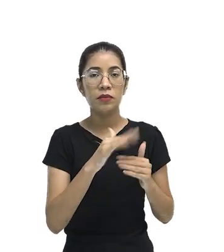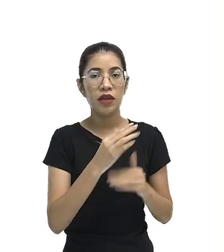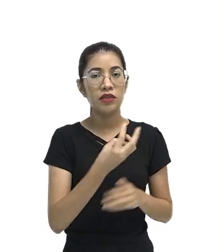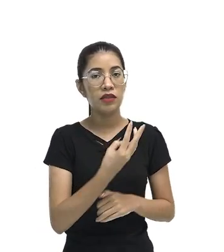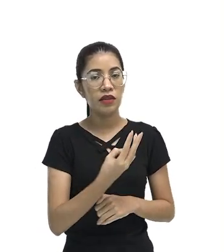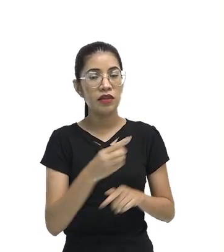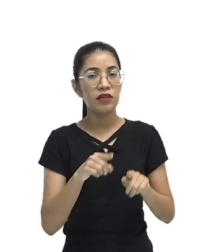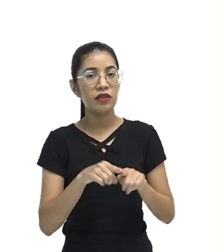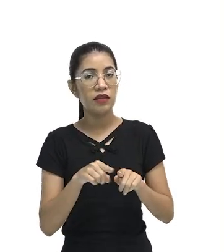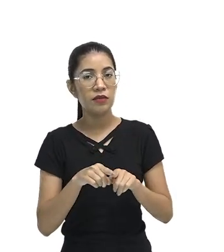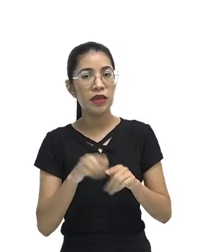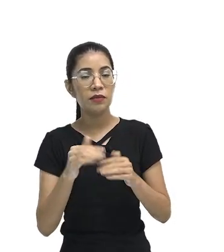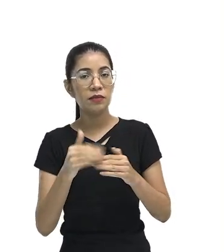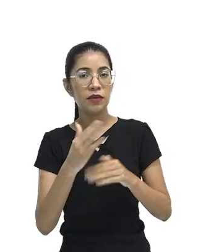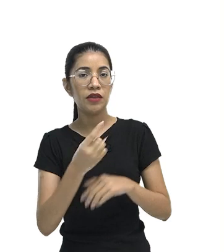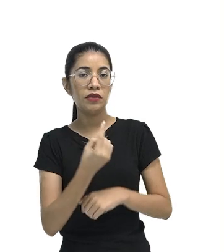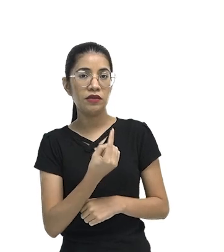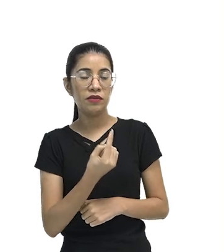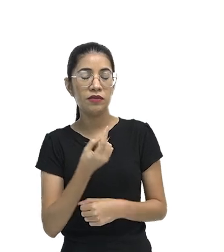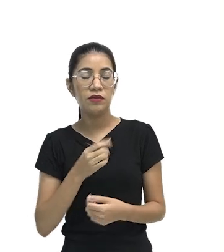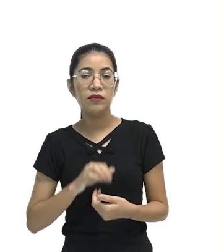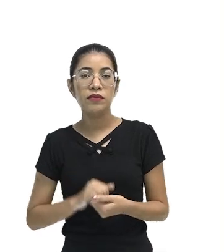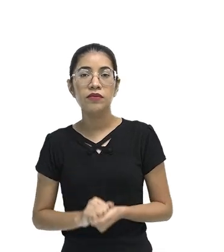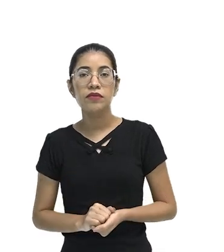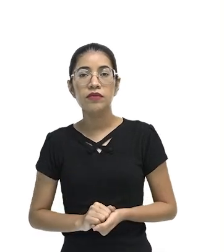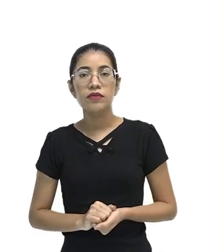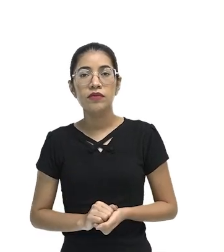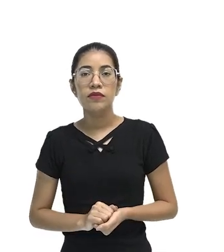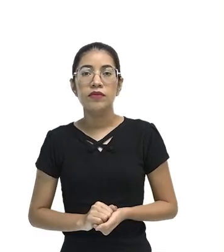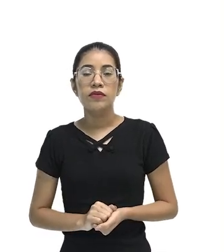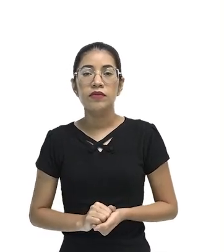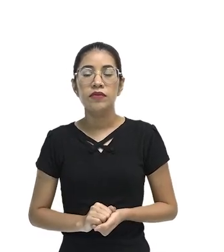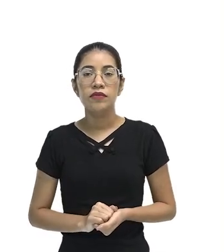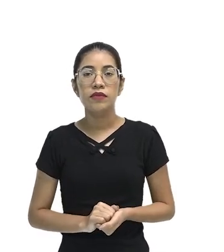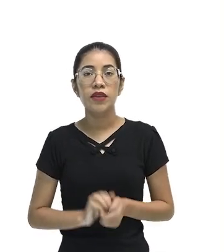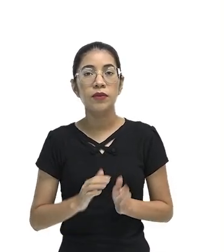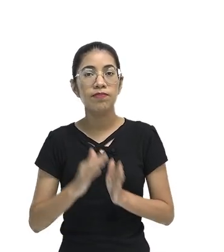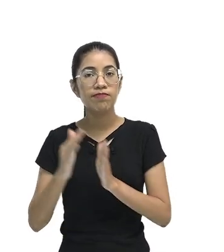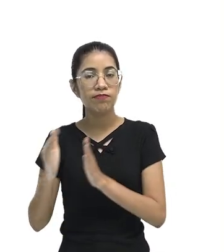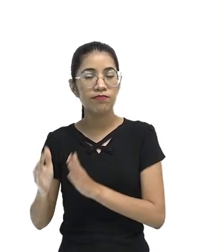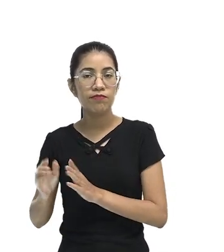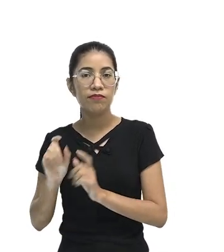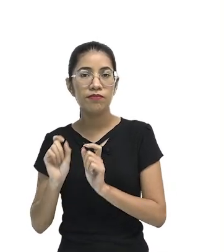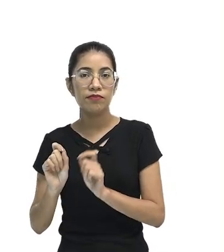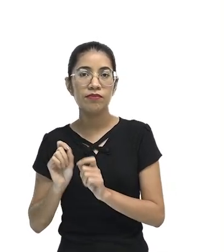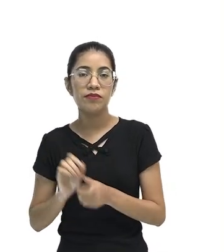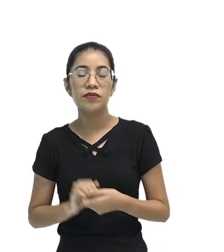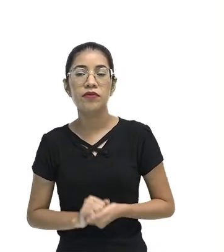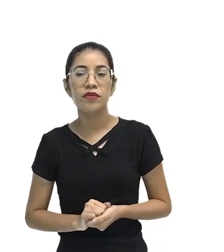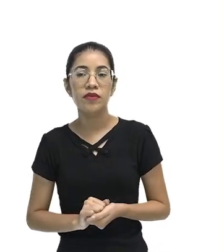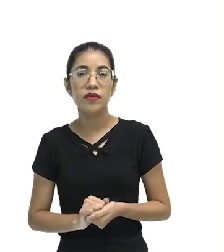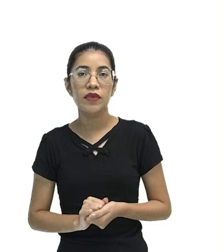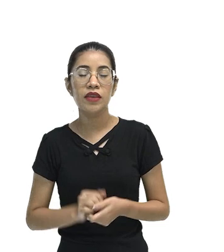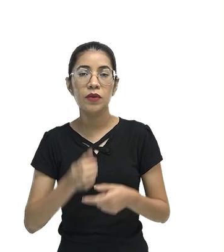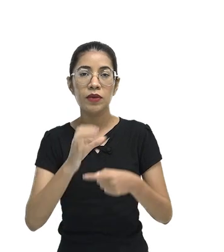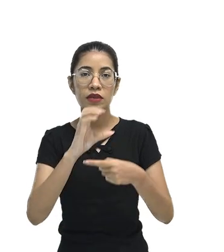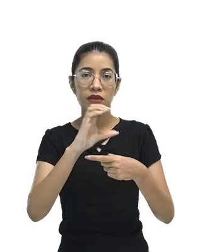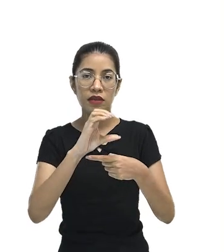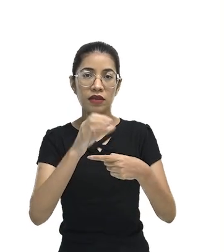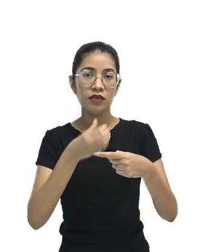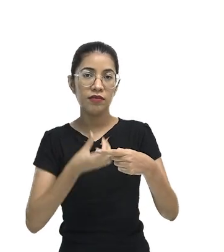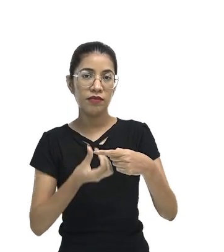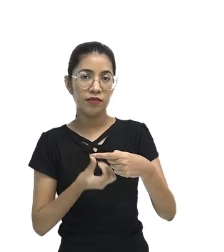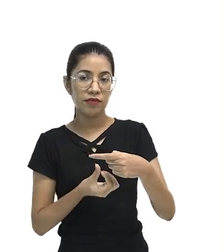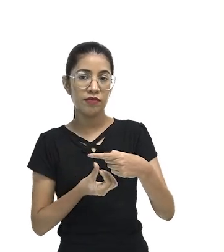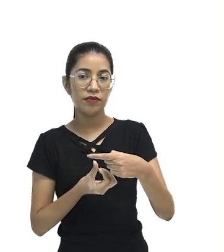3 e 6 é maior do que 1, tá bom? Então, qual é o próximo passo? Você vai ter C sobre 6, que